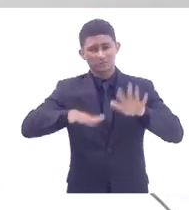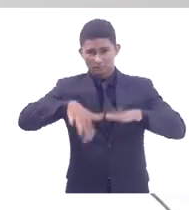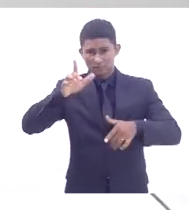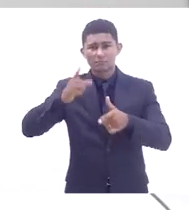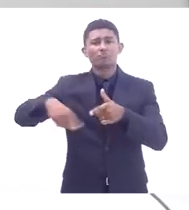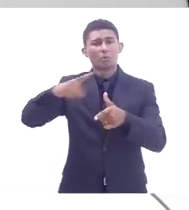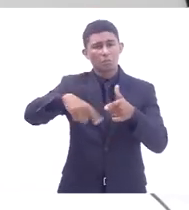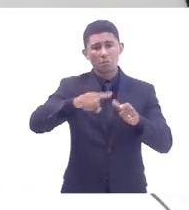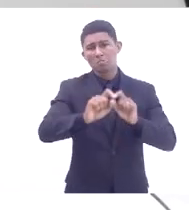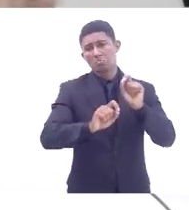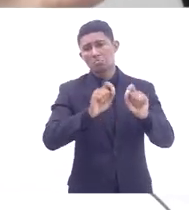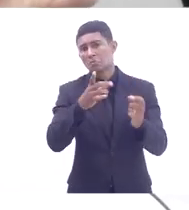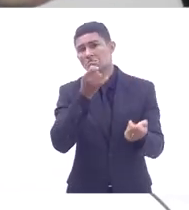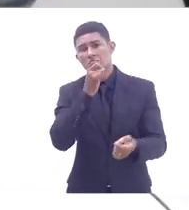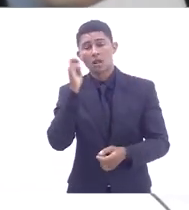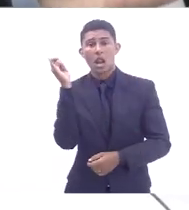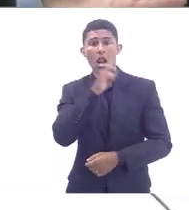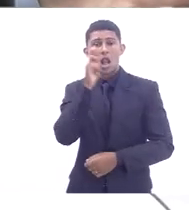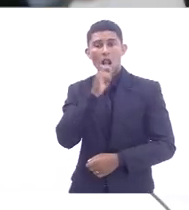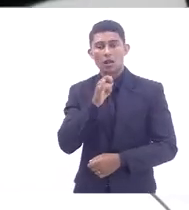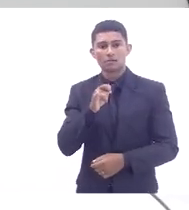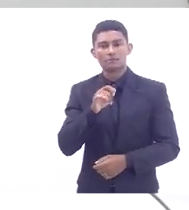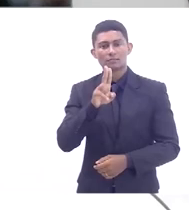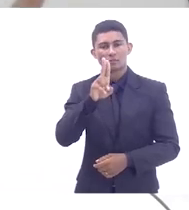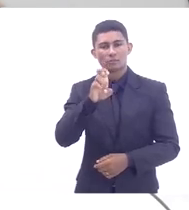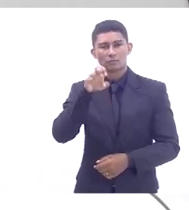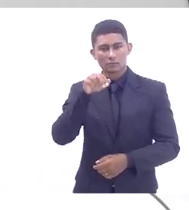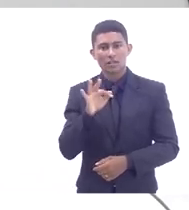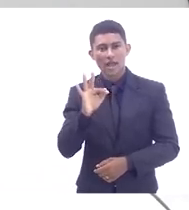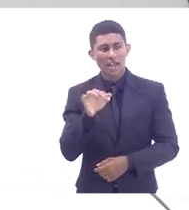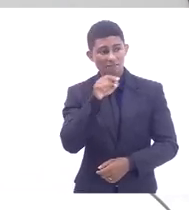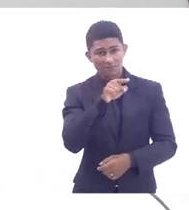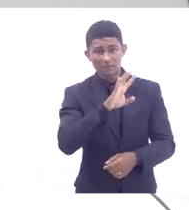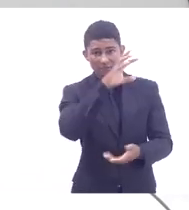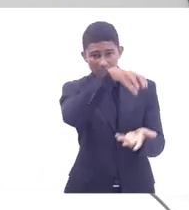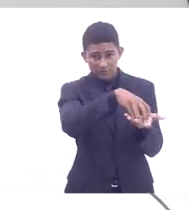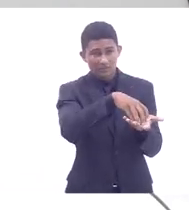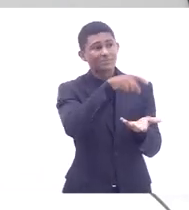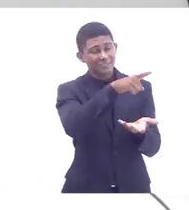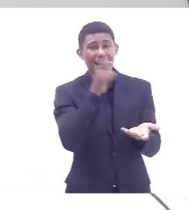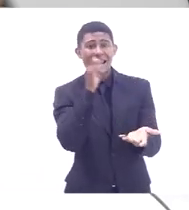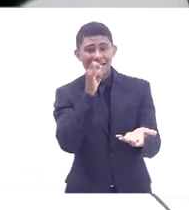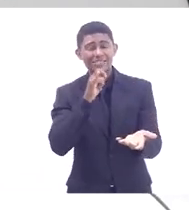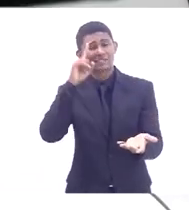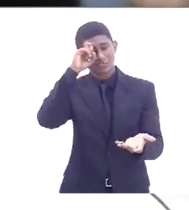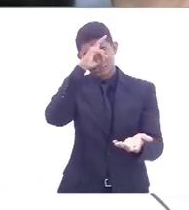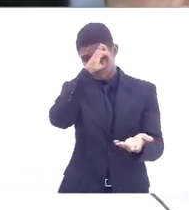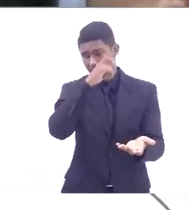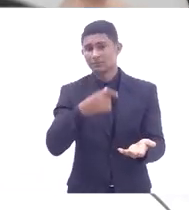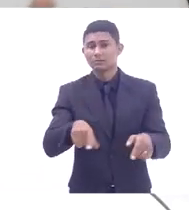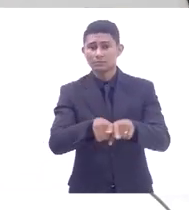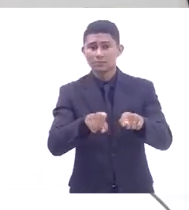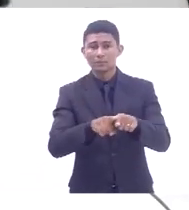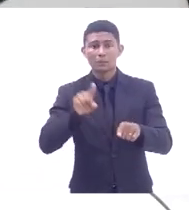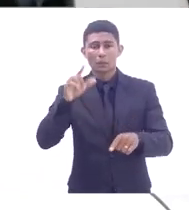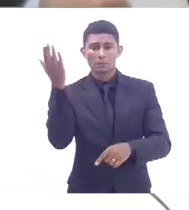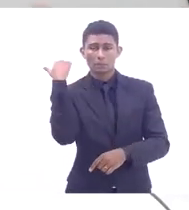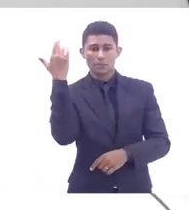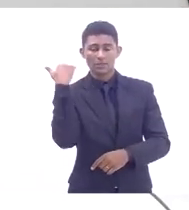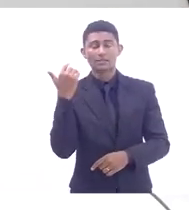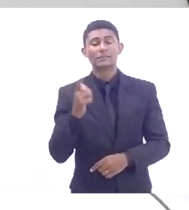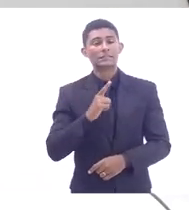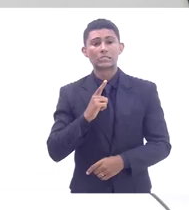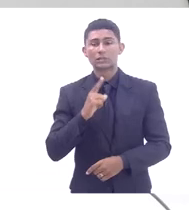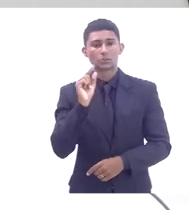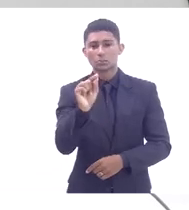relacionados à instalações elétricas normalmente vem implantando exatamente neste momento e uma das suas Áreas é problemas que recentemente enfrentou para